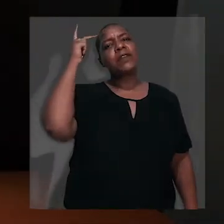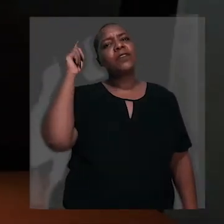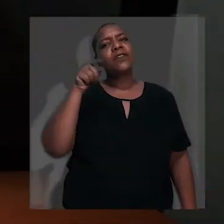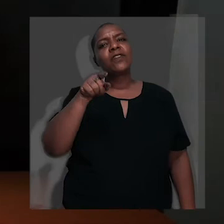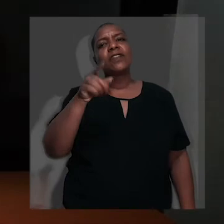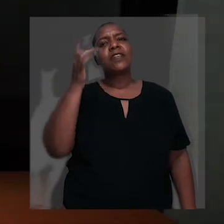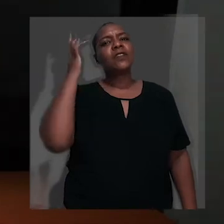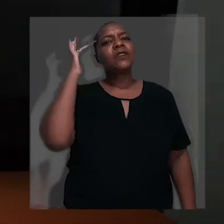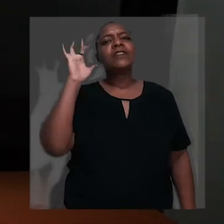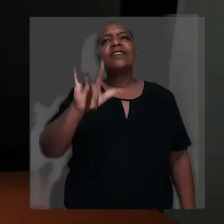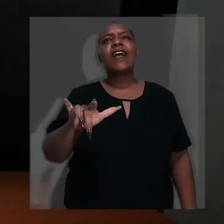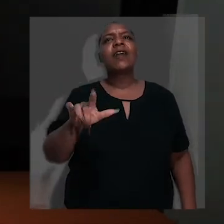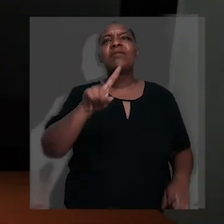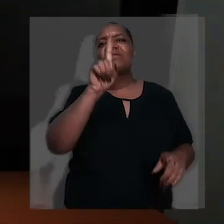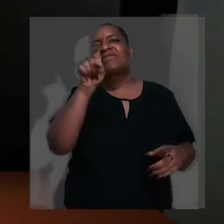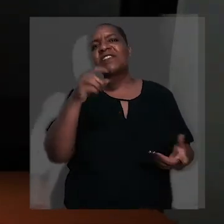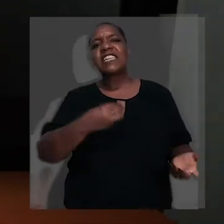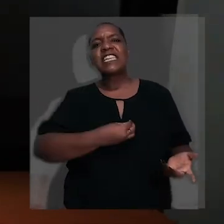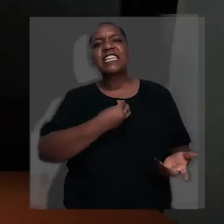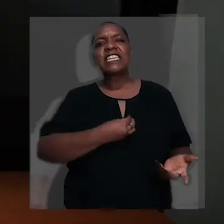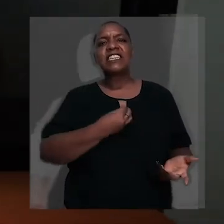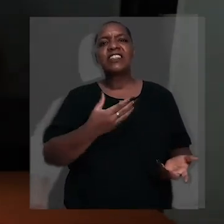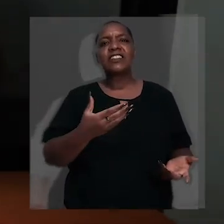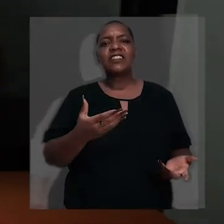Pessoa que você nem sabe que existe.